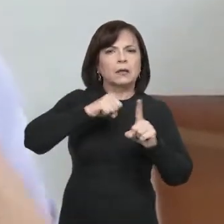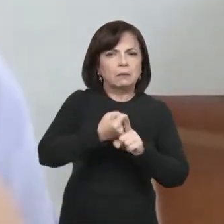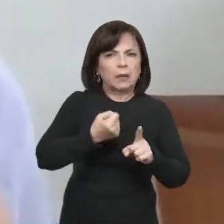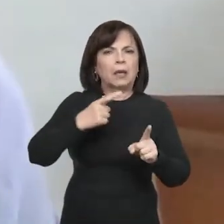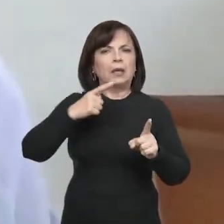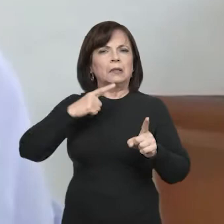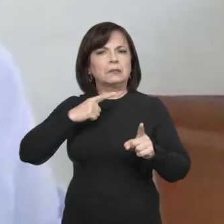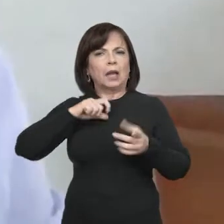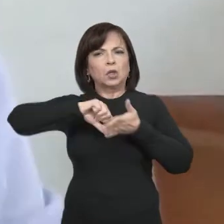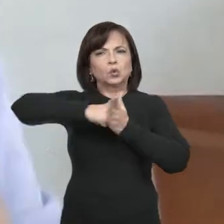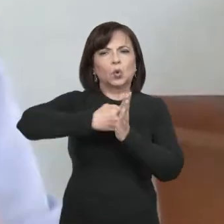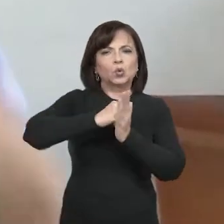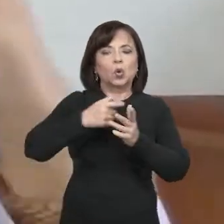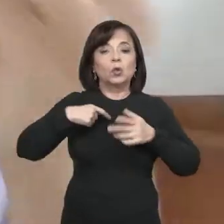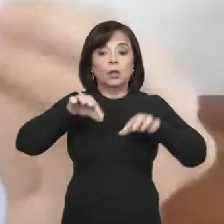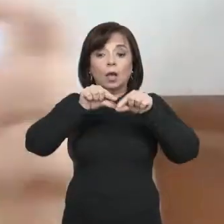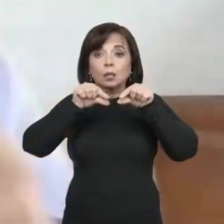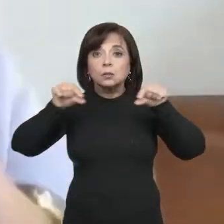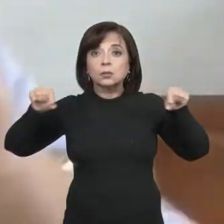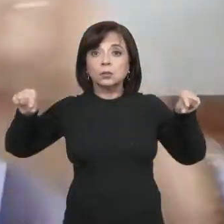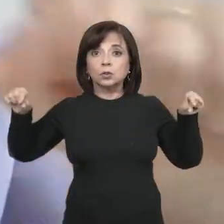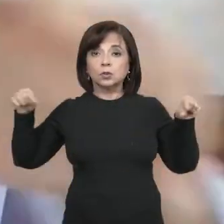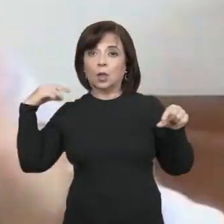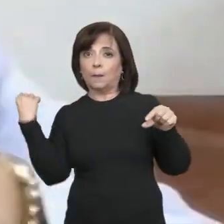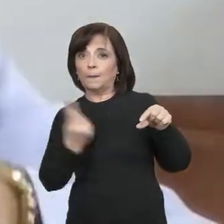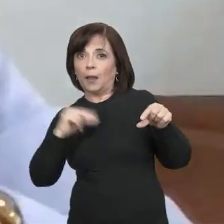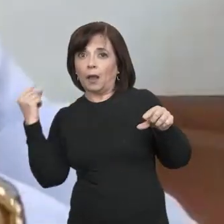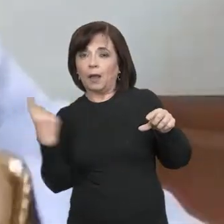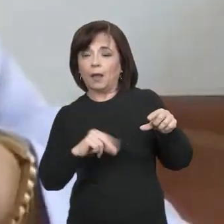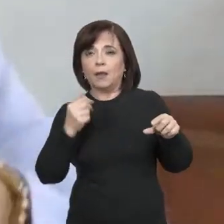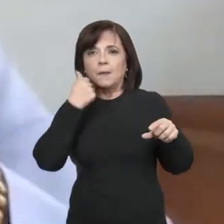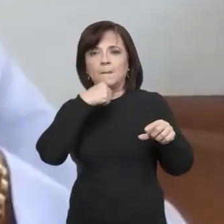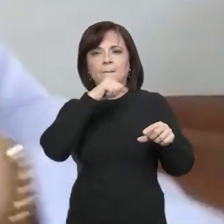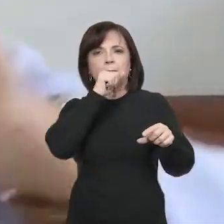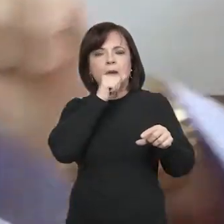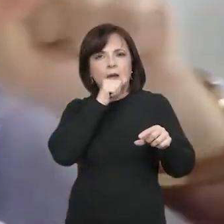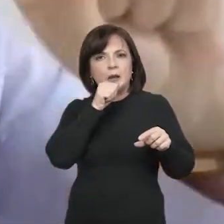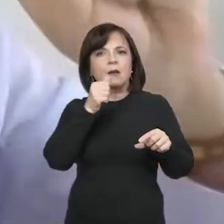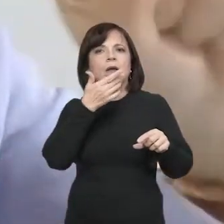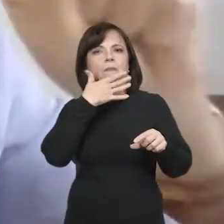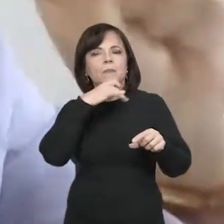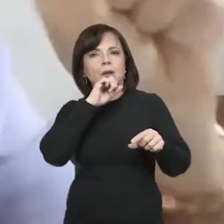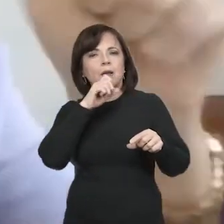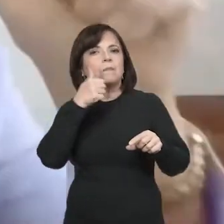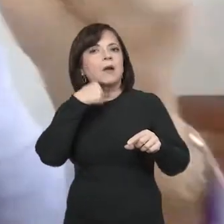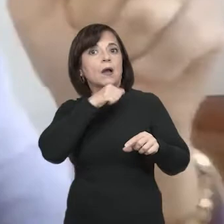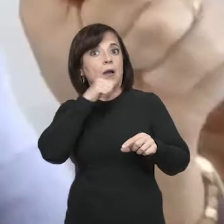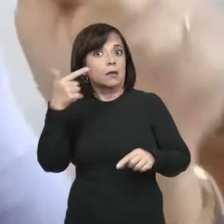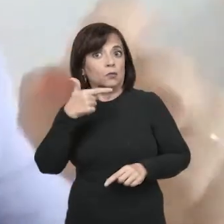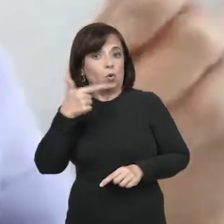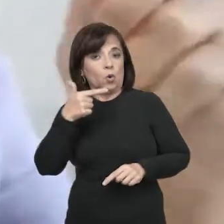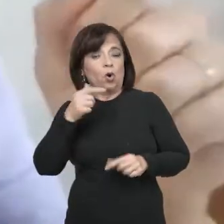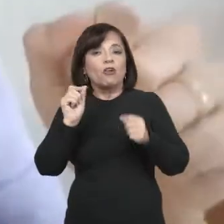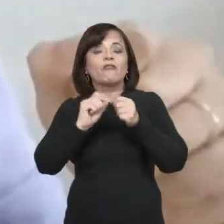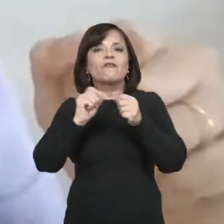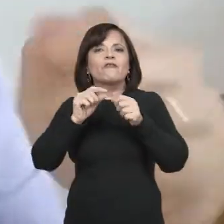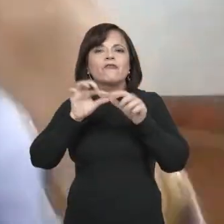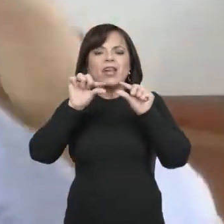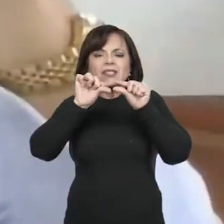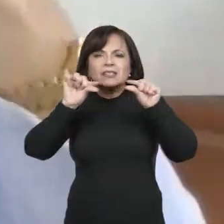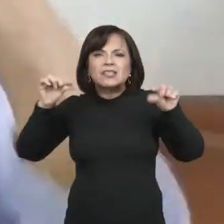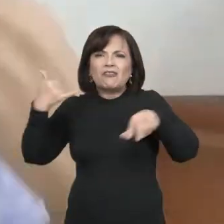e espancamento, além de um chicote que foi utilizado, que a madrasta e a mãe fizeram um chicote com uma antena